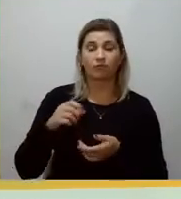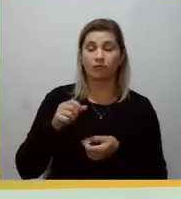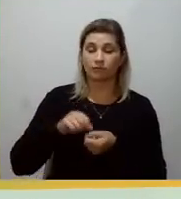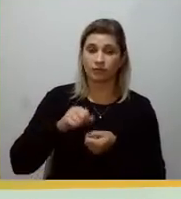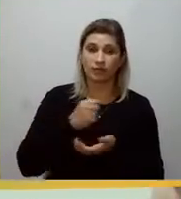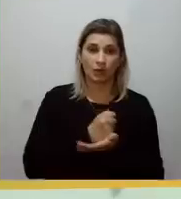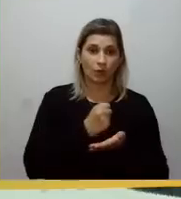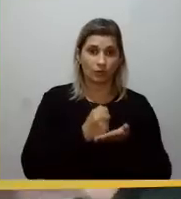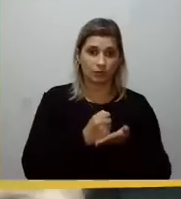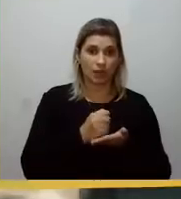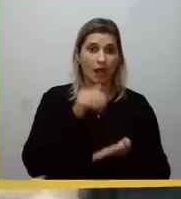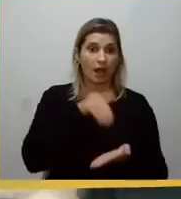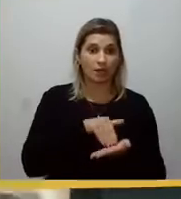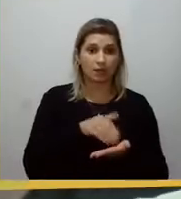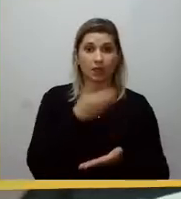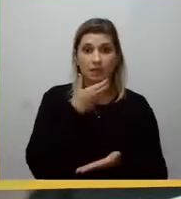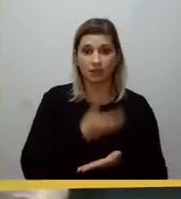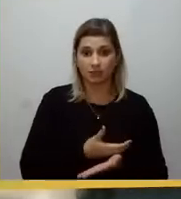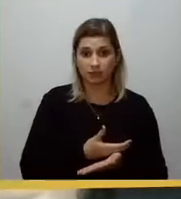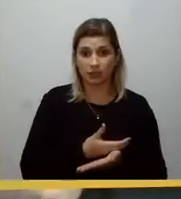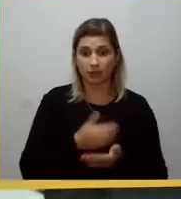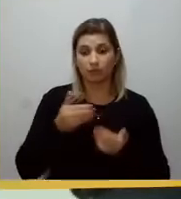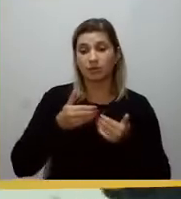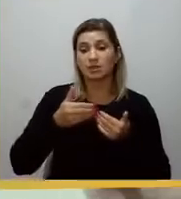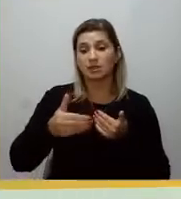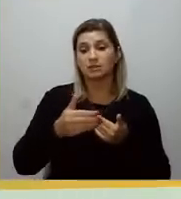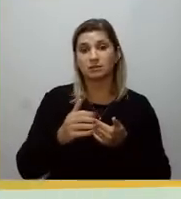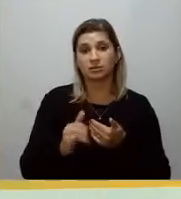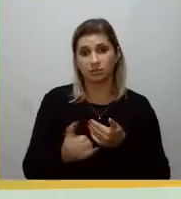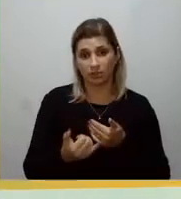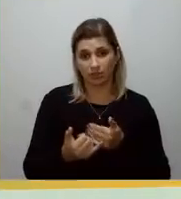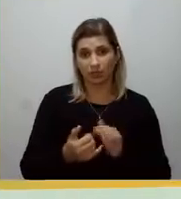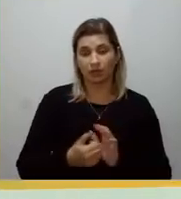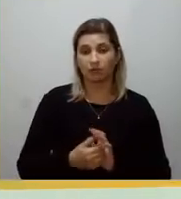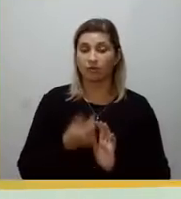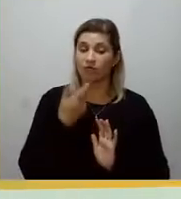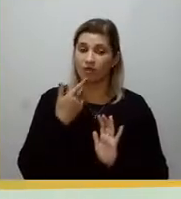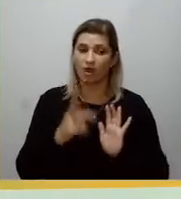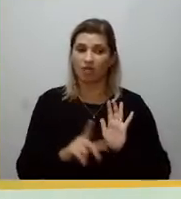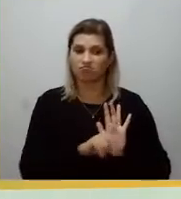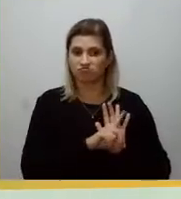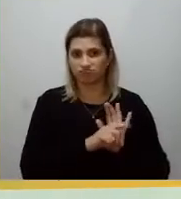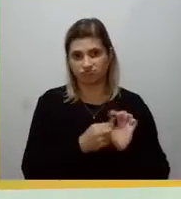renovava em janeiro. E eles consideraram esse contrato ilegal. Aí